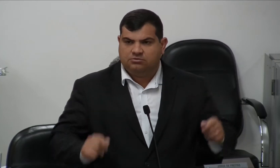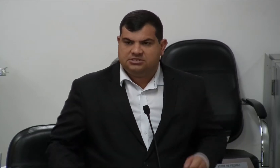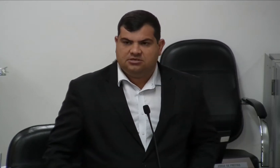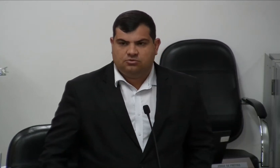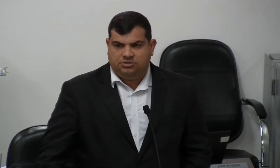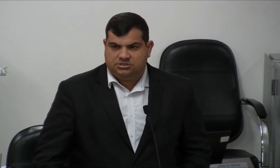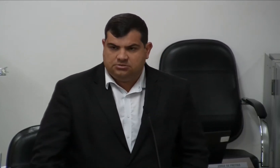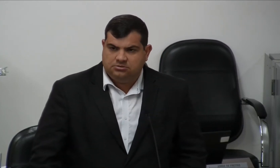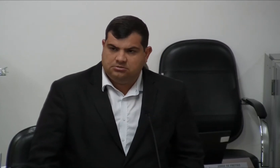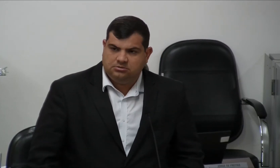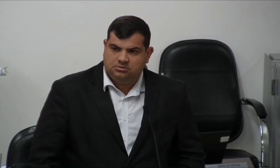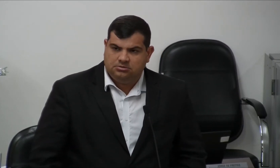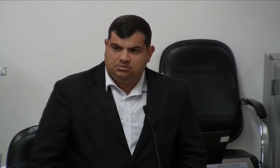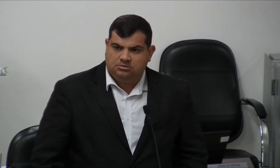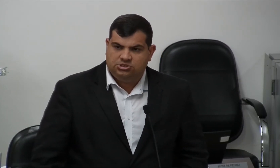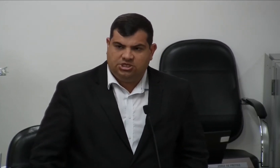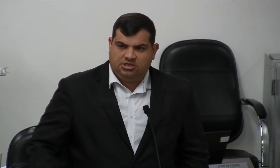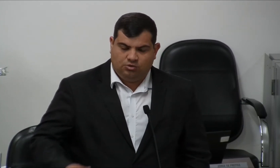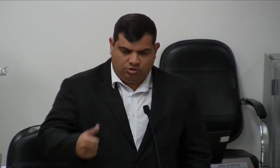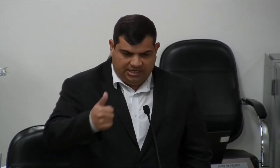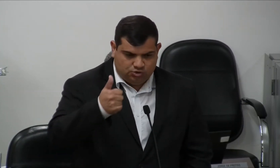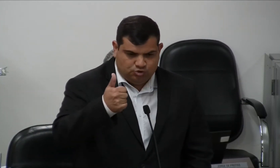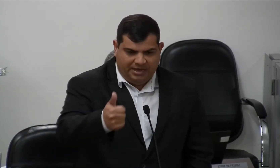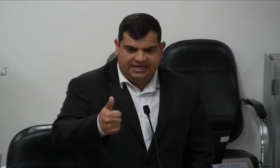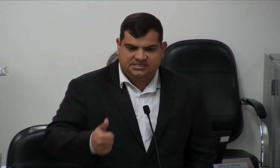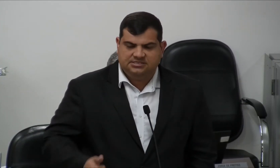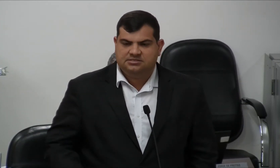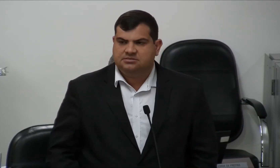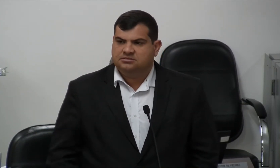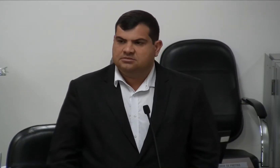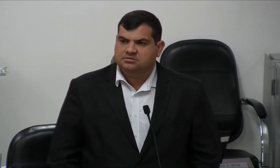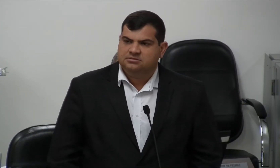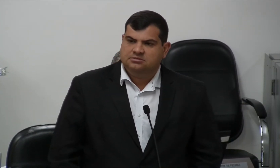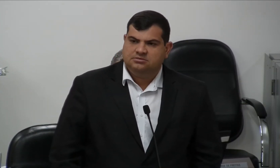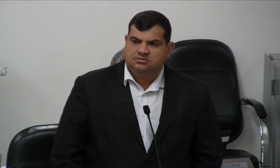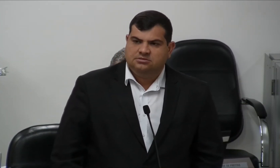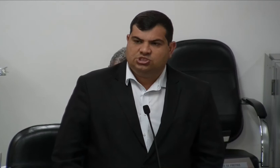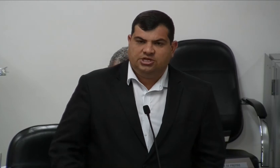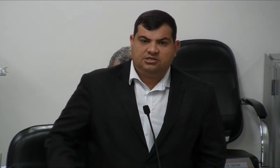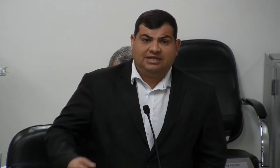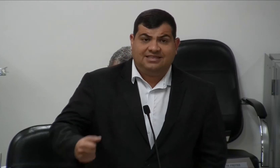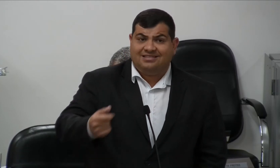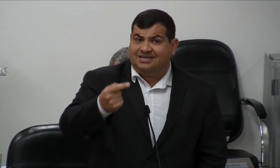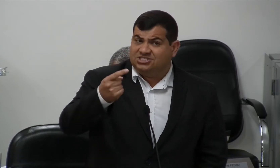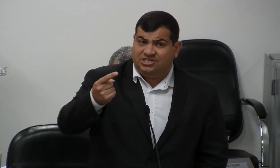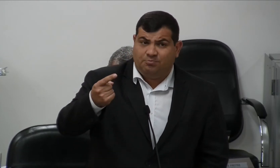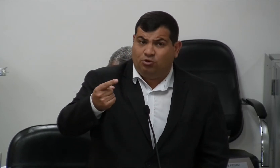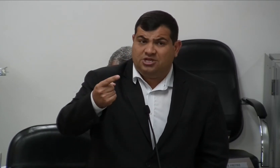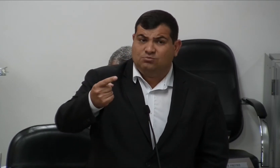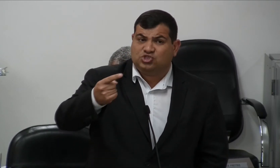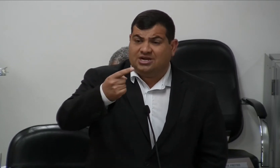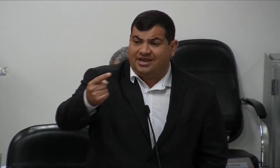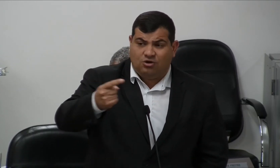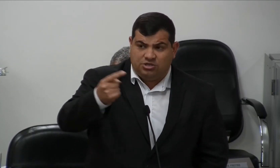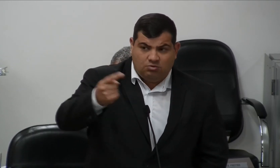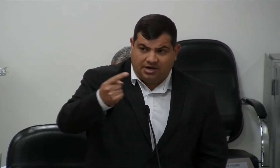possa acontecer tudo isso. Tirando a autoridade dos pais, tirando até da gente podermos crer ou não